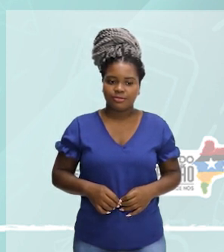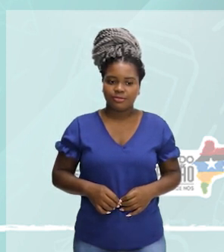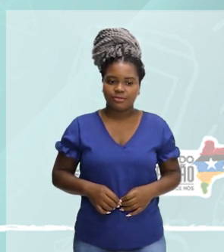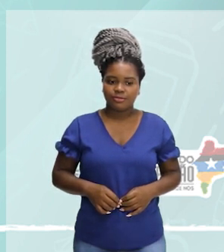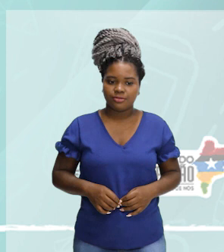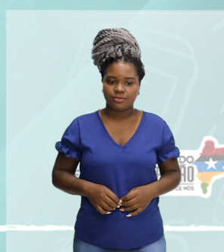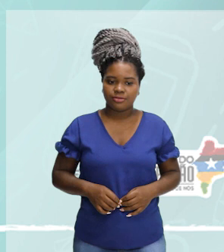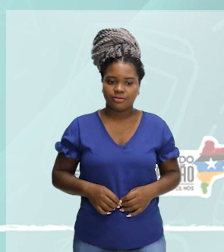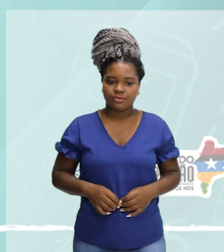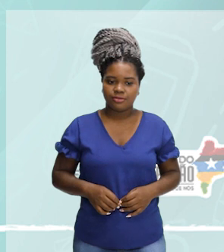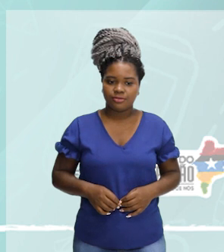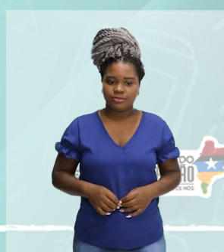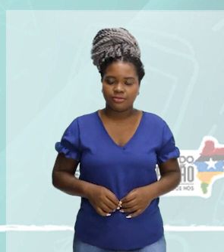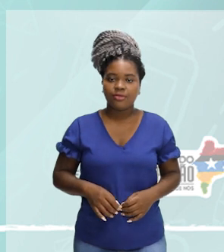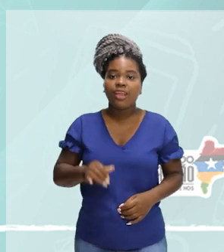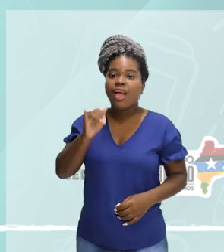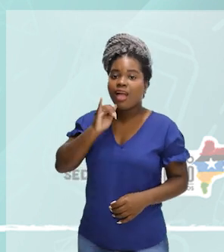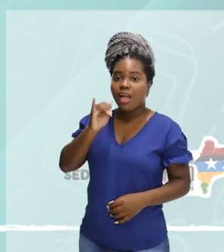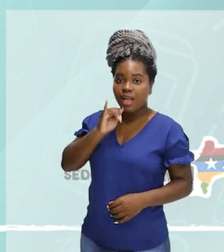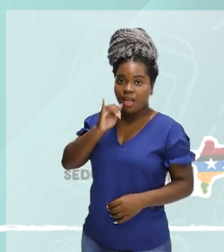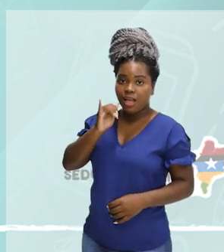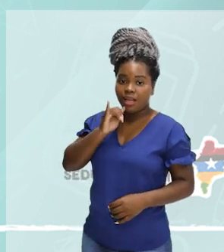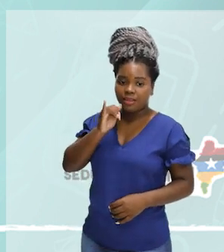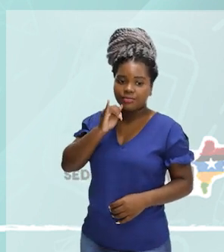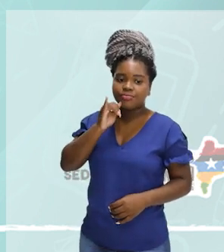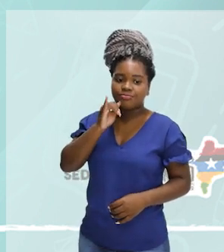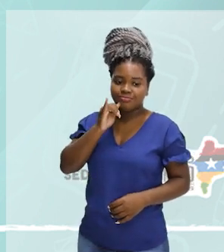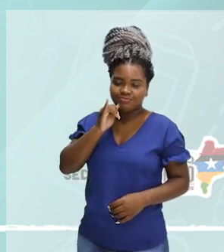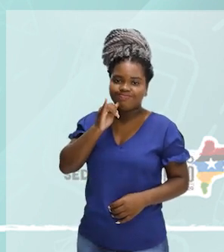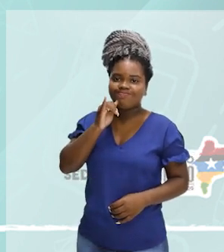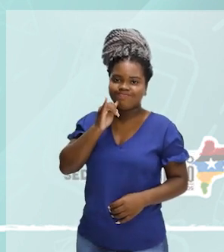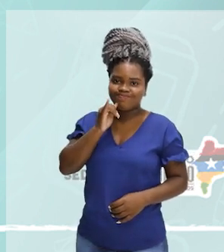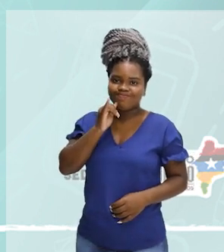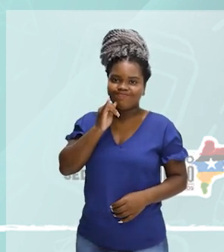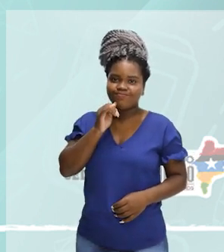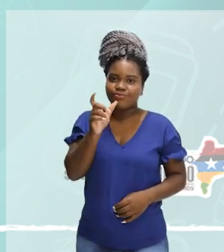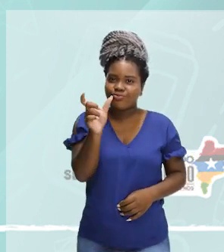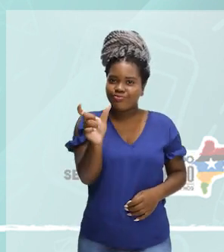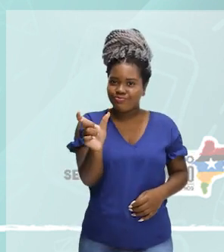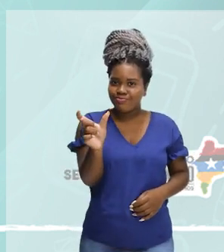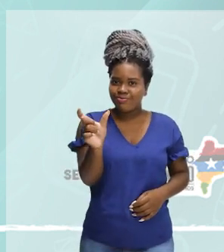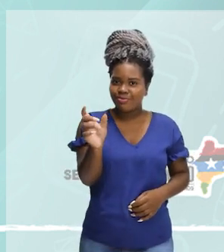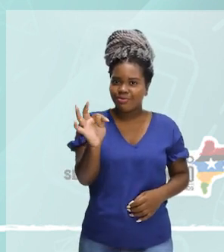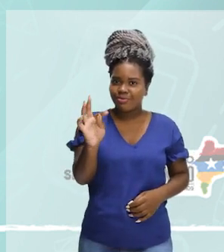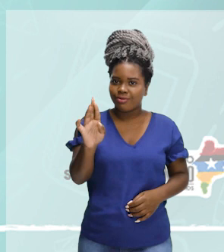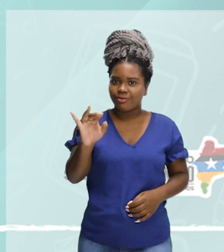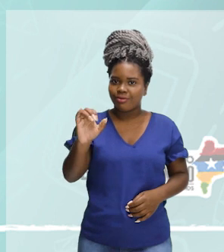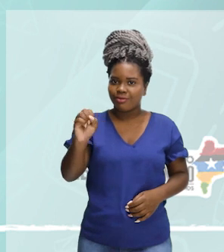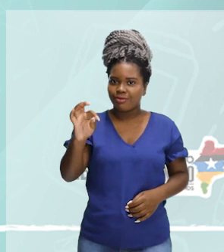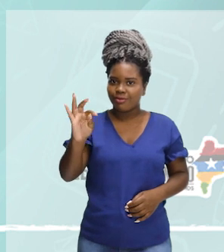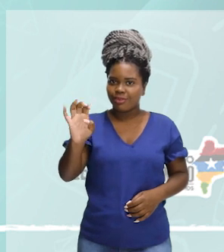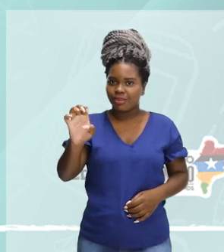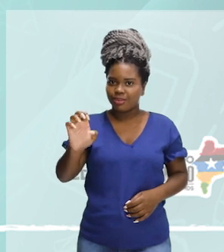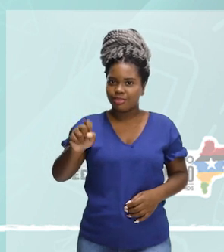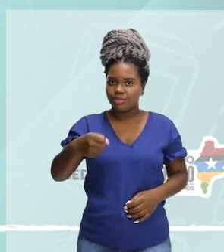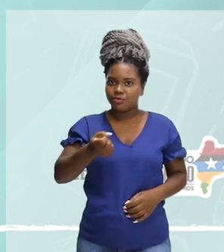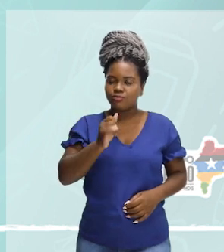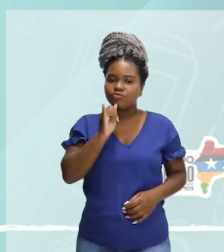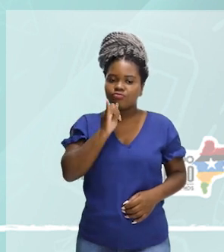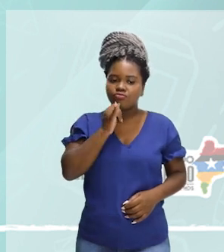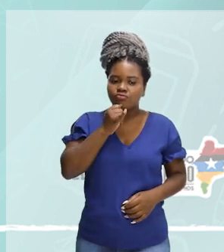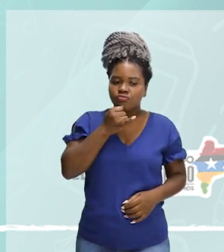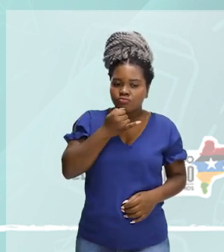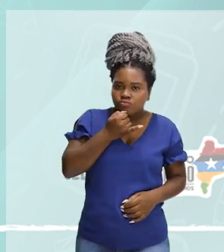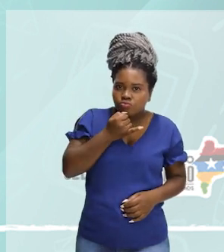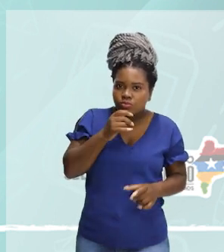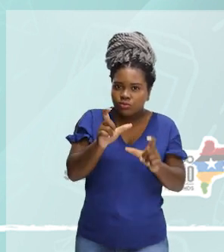ou sumamente. Exemplo. Vamos pegar aqui o adjetivo triste. Pablito